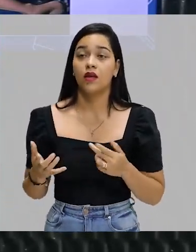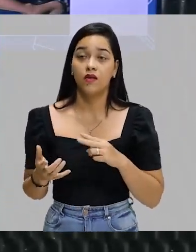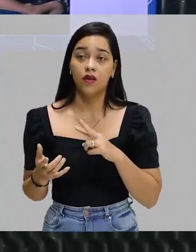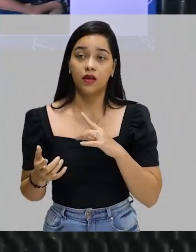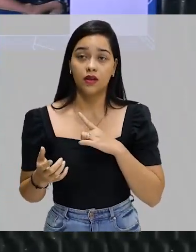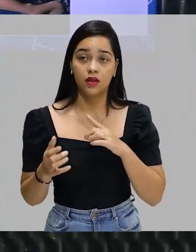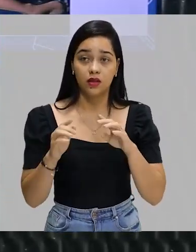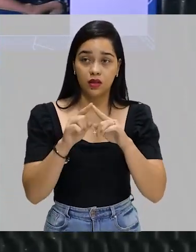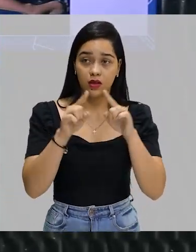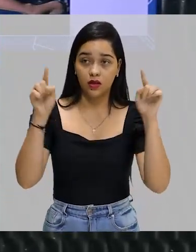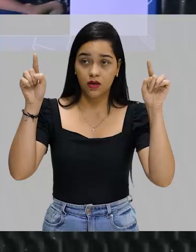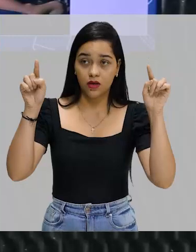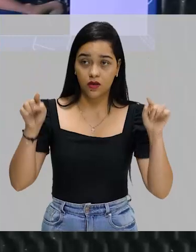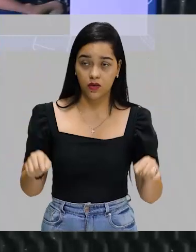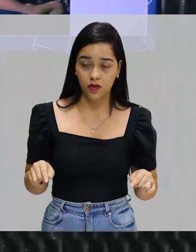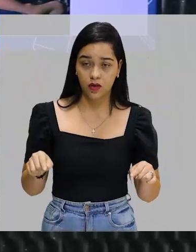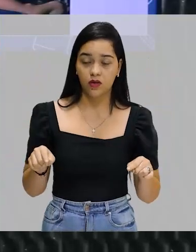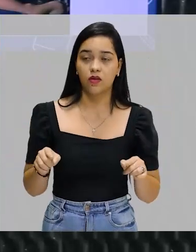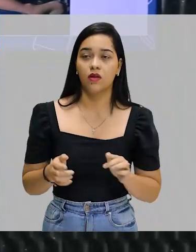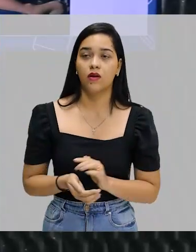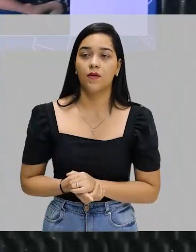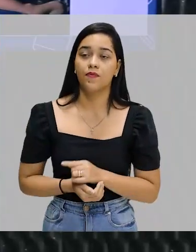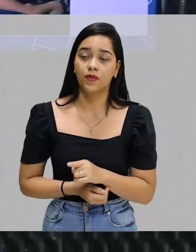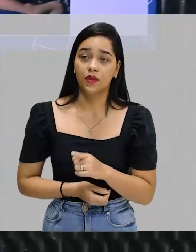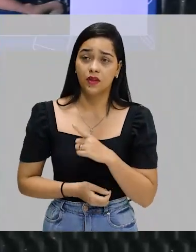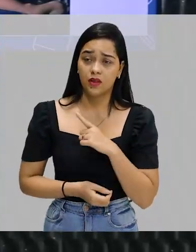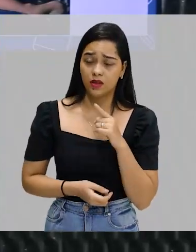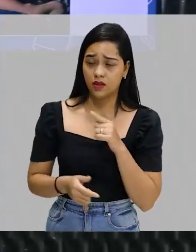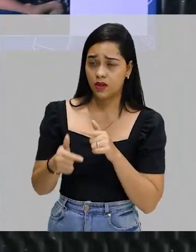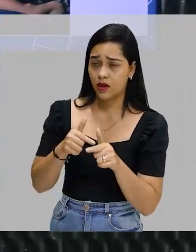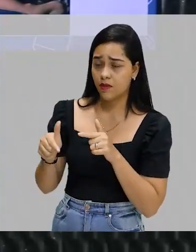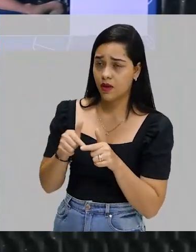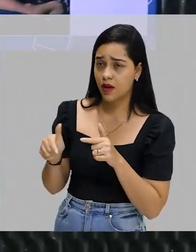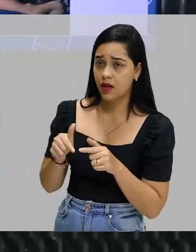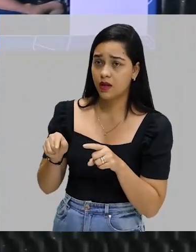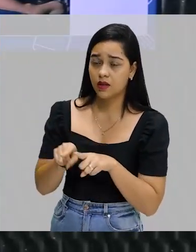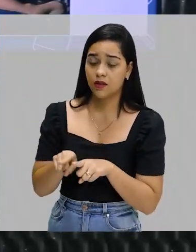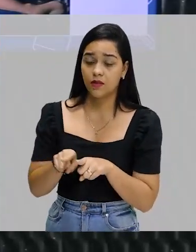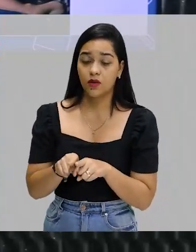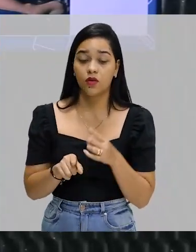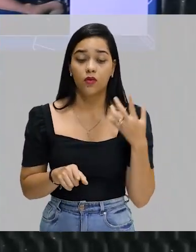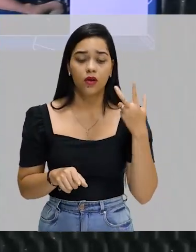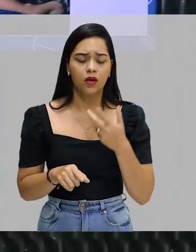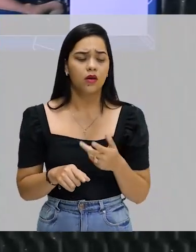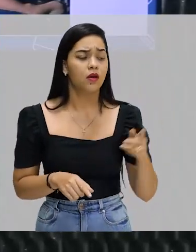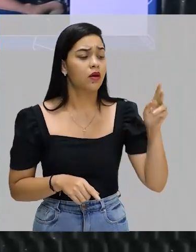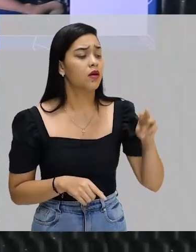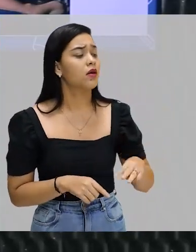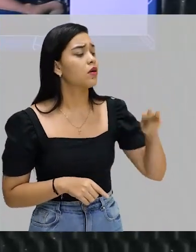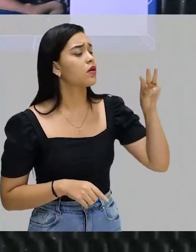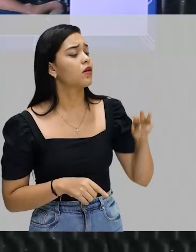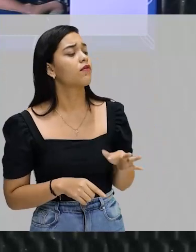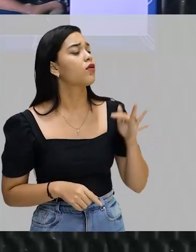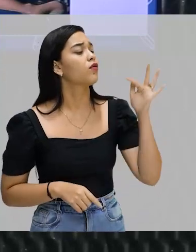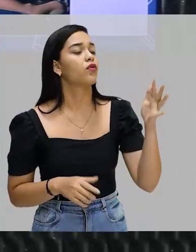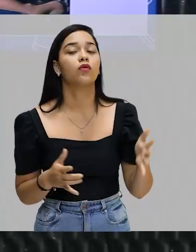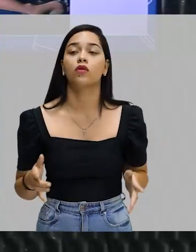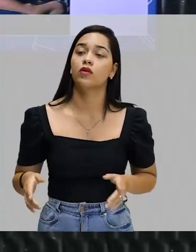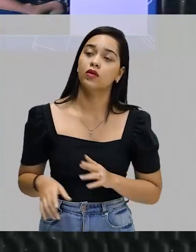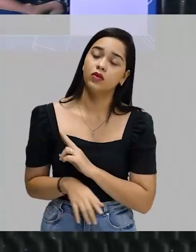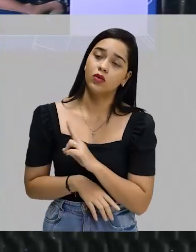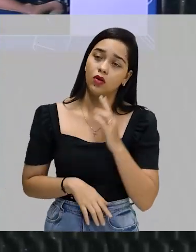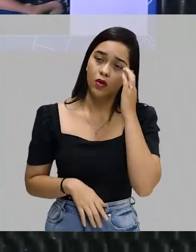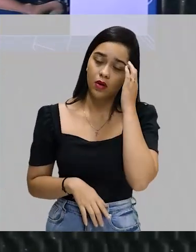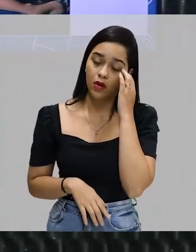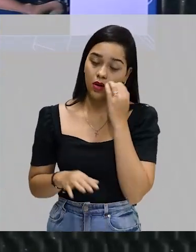corpo masculino é associado a formas mais angulares. E aí você trabalha formas diretamente com o belo. Professor, quem faz isso no futuro? Um